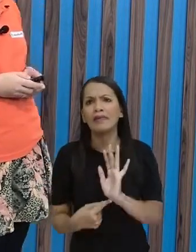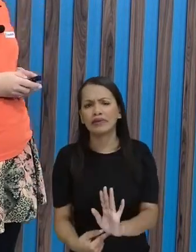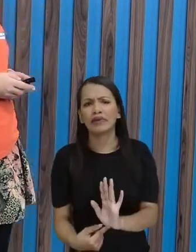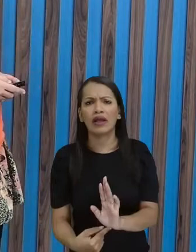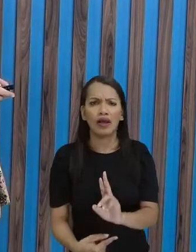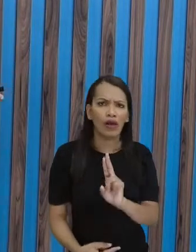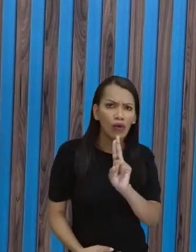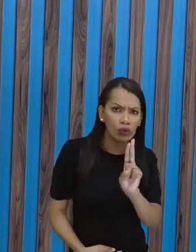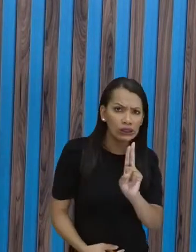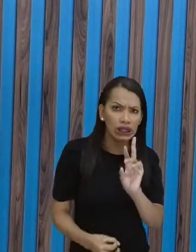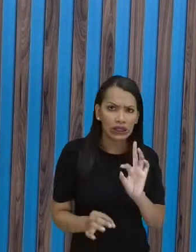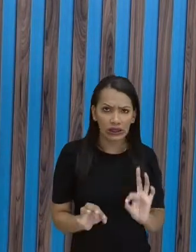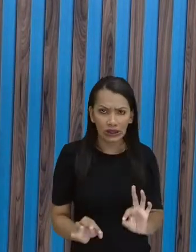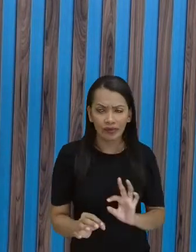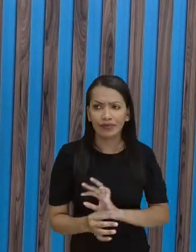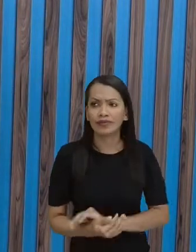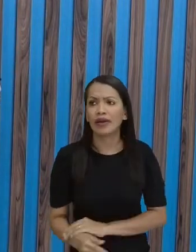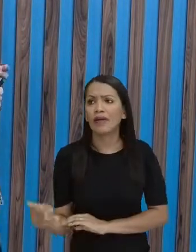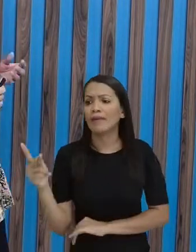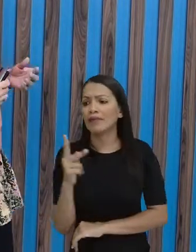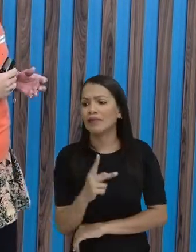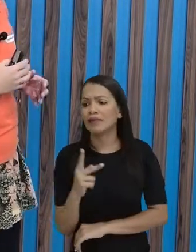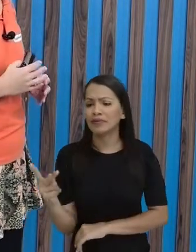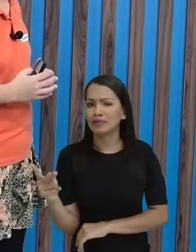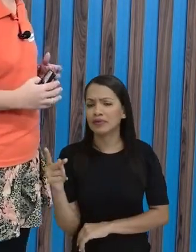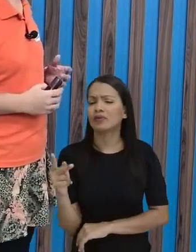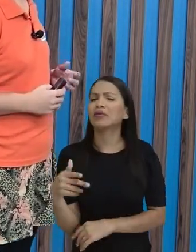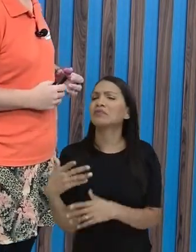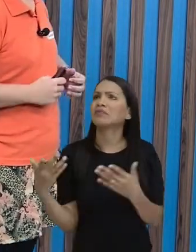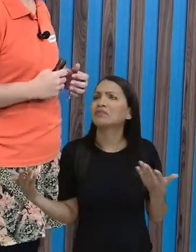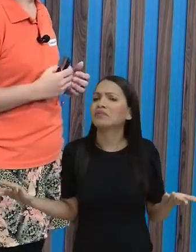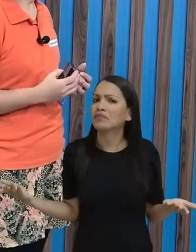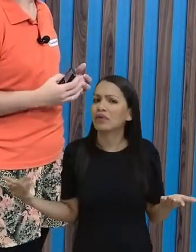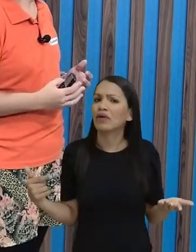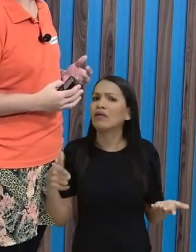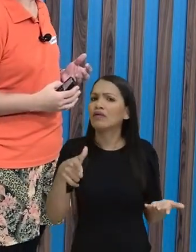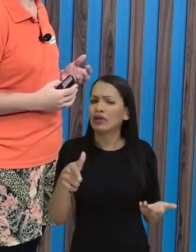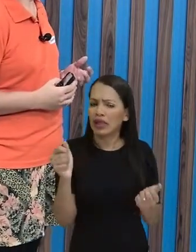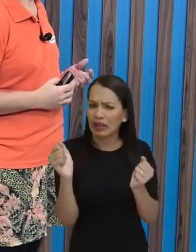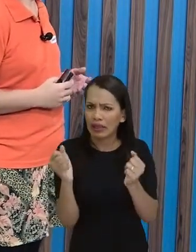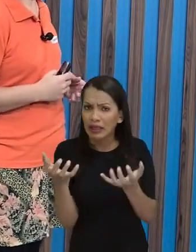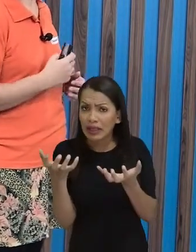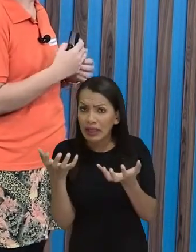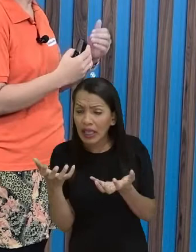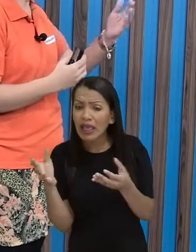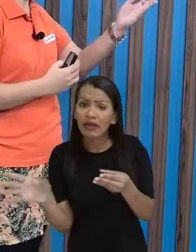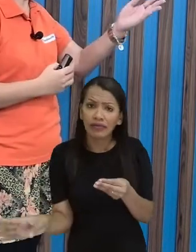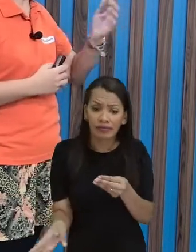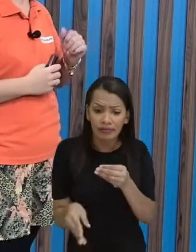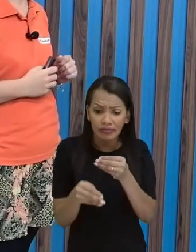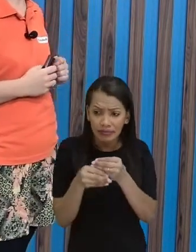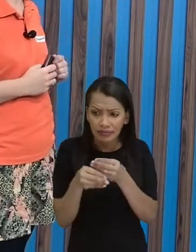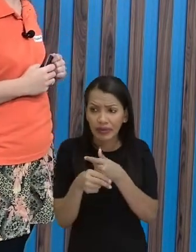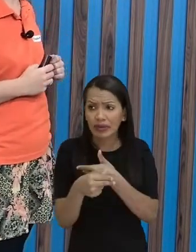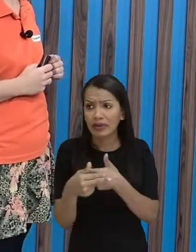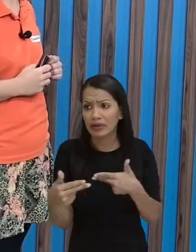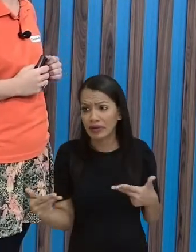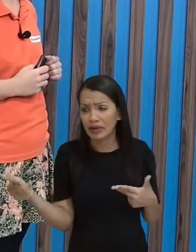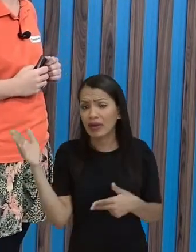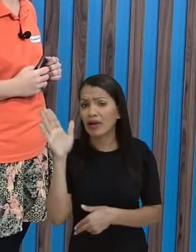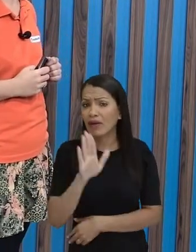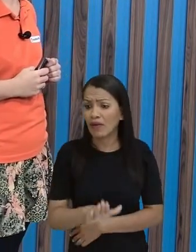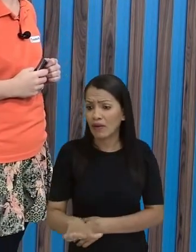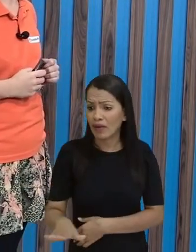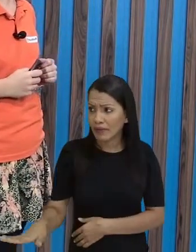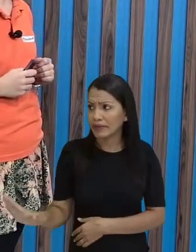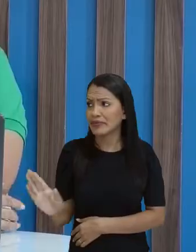professora Abigail? Eu estou falando. Quer contribuir com alguma coisa? Tem algum comentário aí de alguma